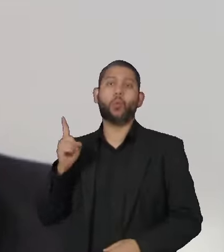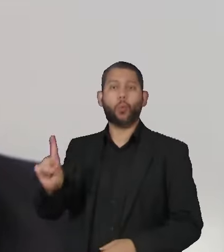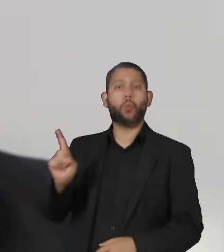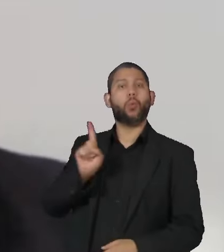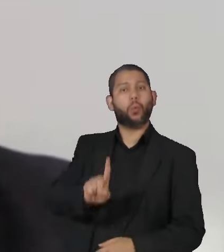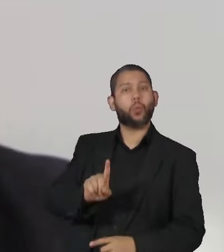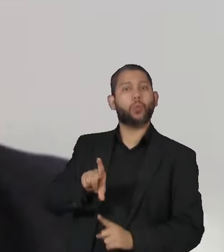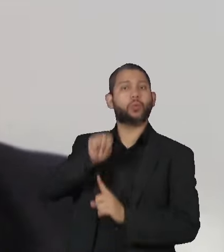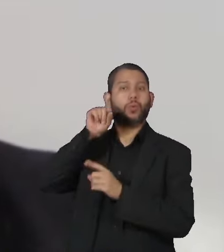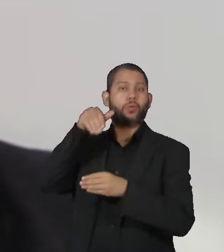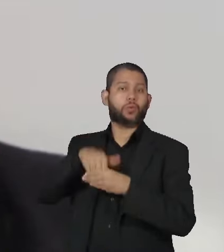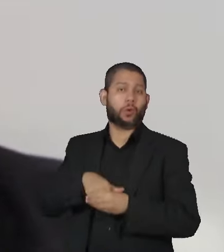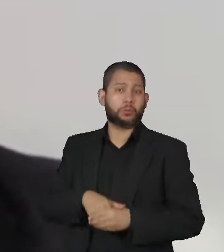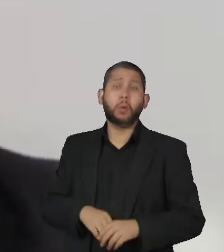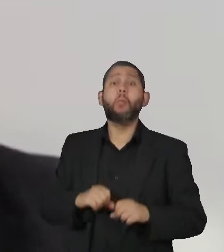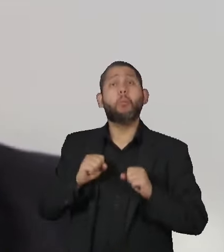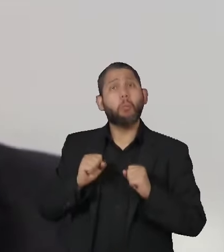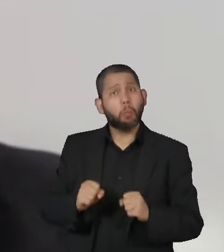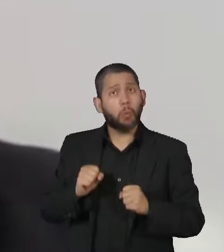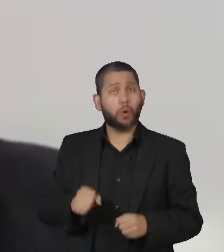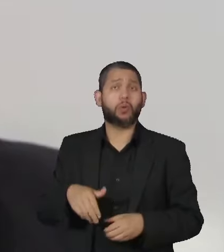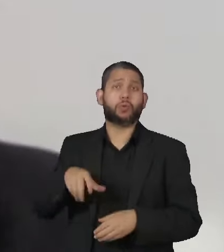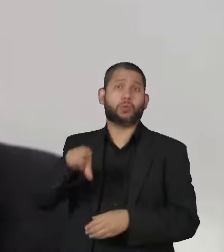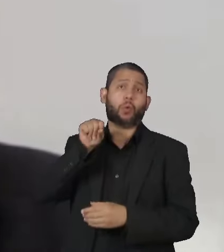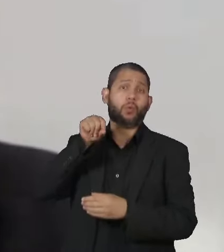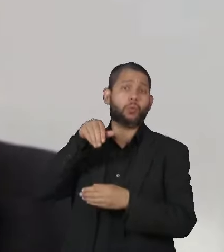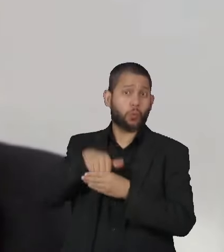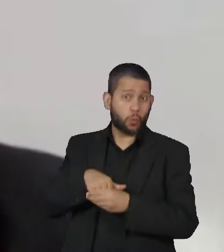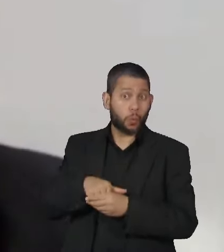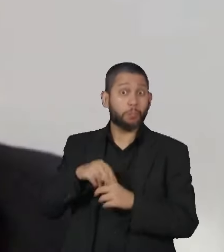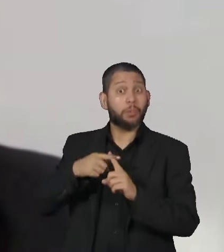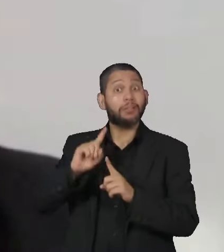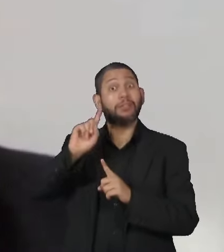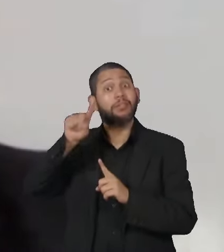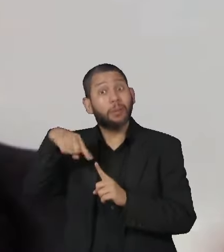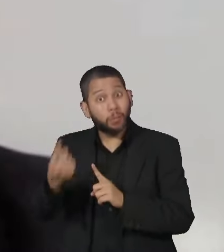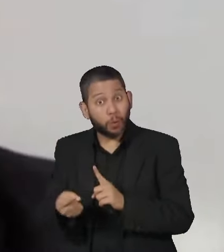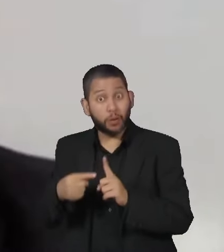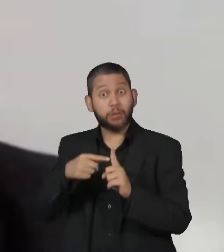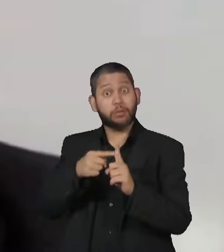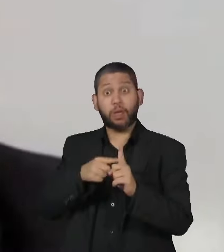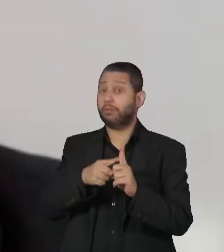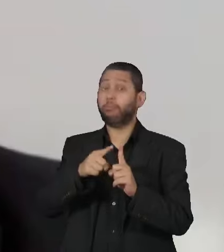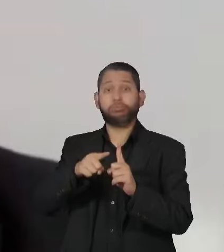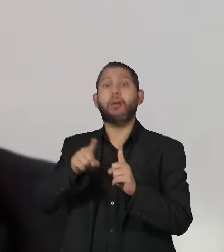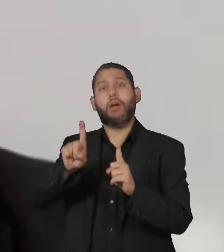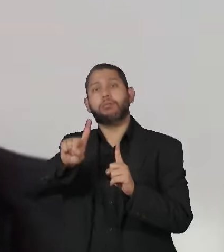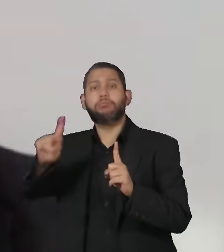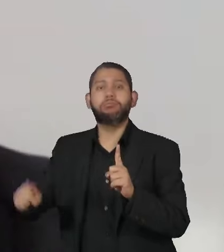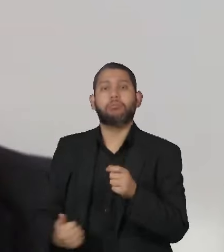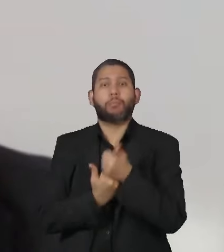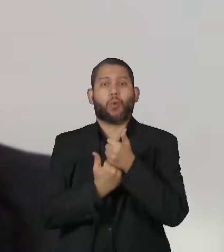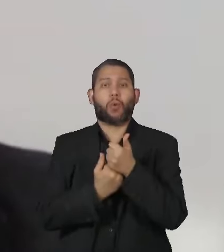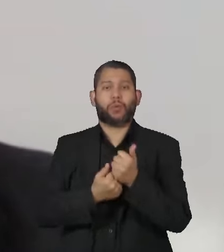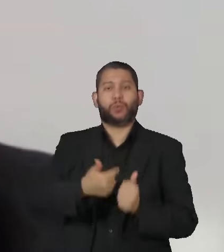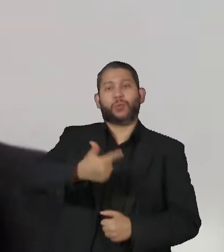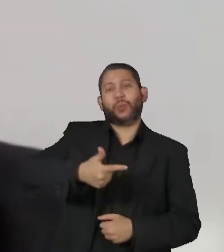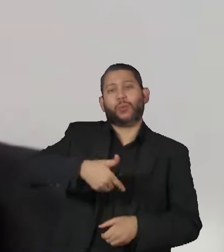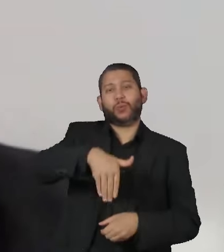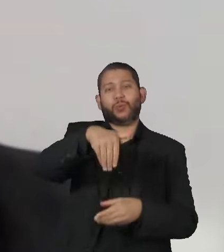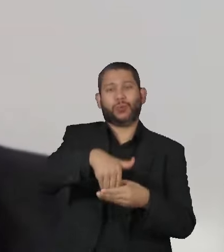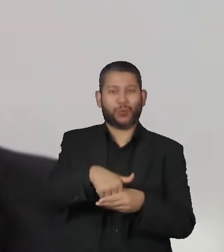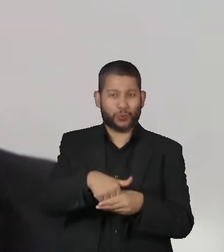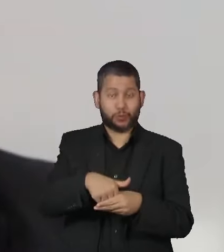eh mais de um candidato mas precisa haver o apoio na sequência então uma vez definido o candidato aquele